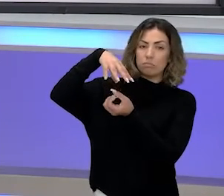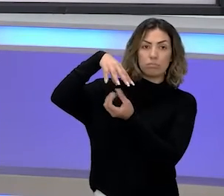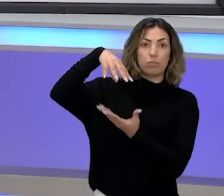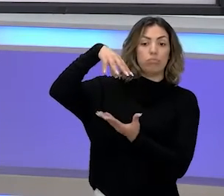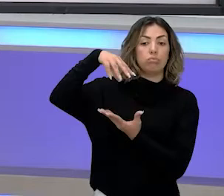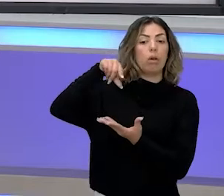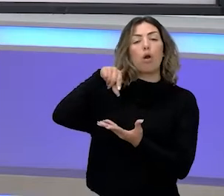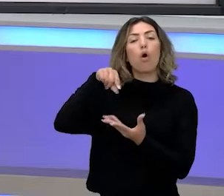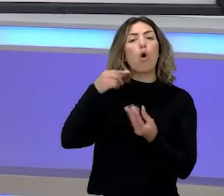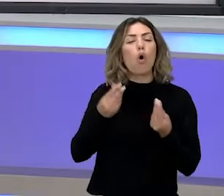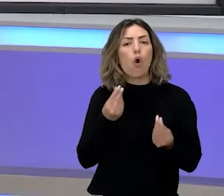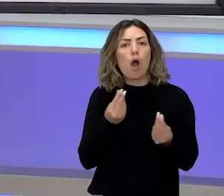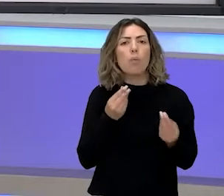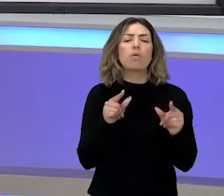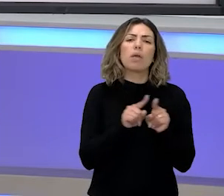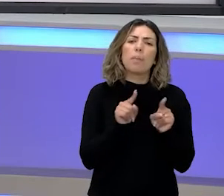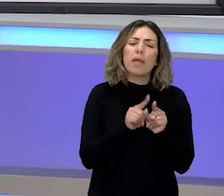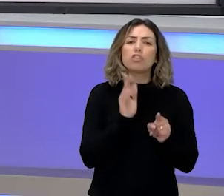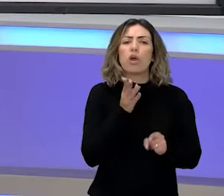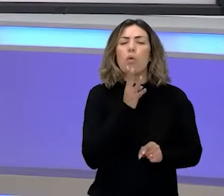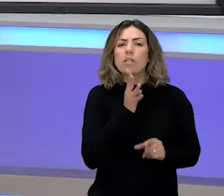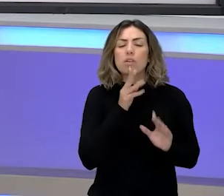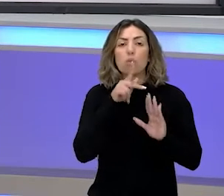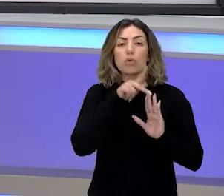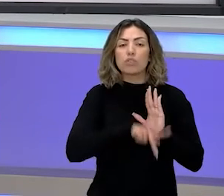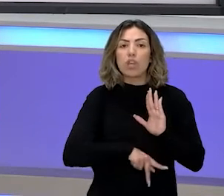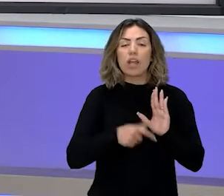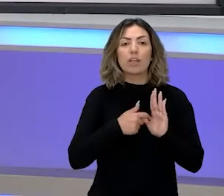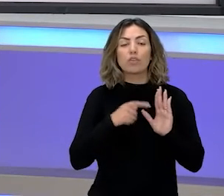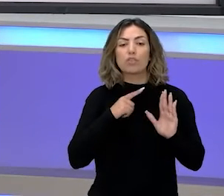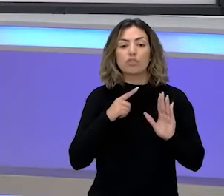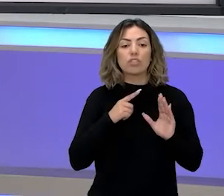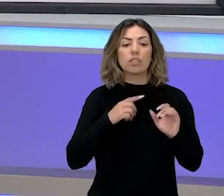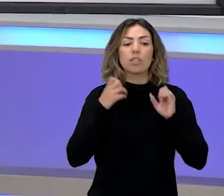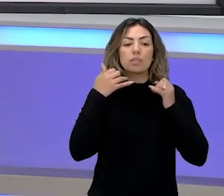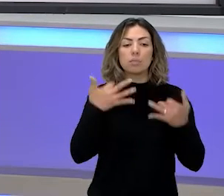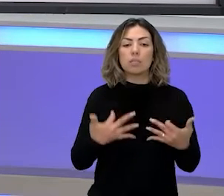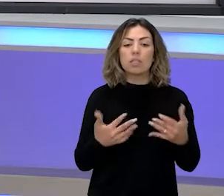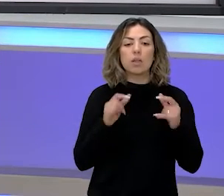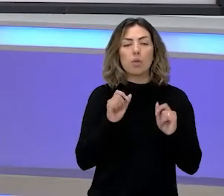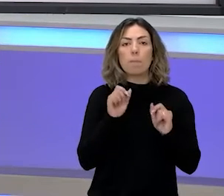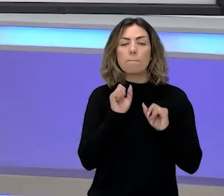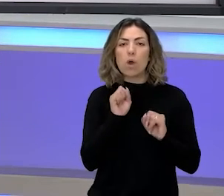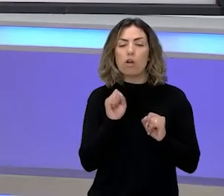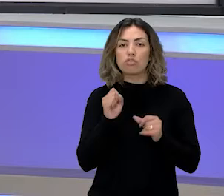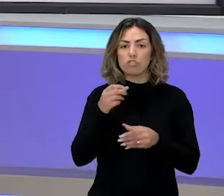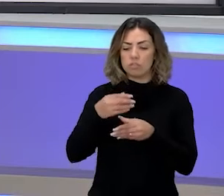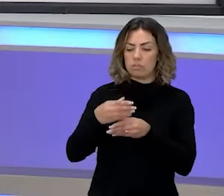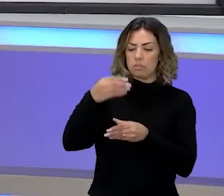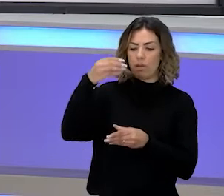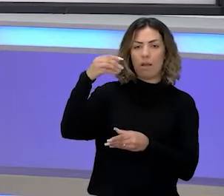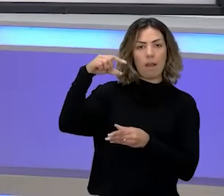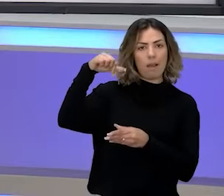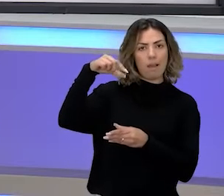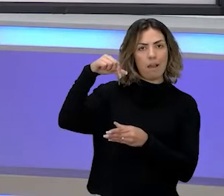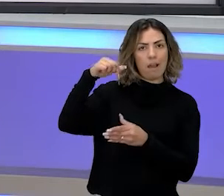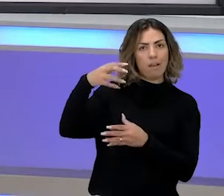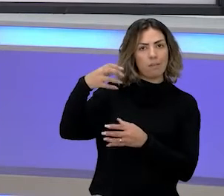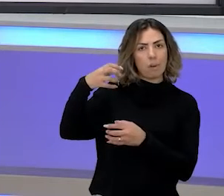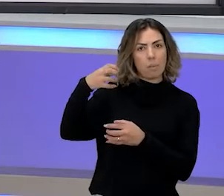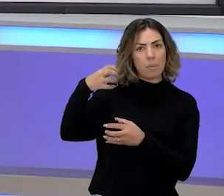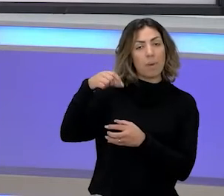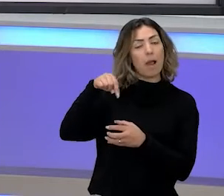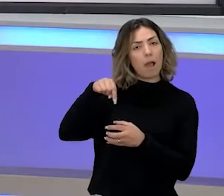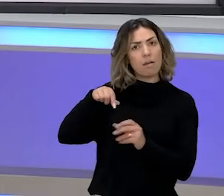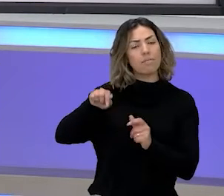Nós conhecemos um projeto chamado Litro de Luz, onde a gente pode usar a garrafa PET para aumentar